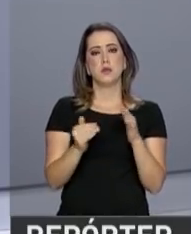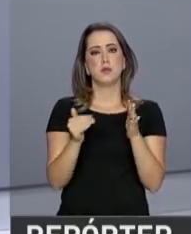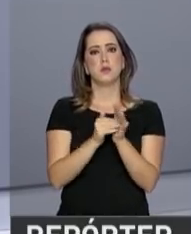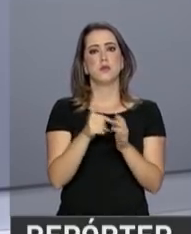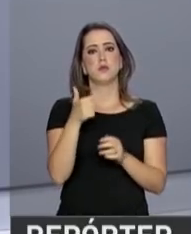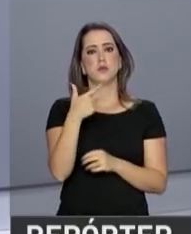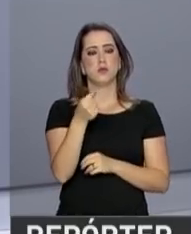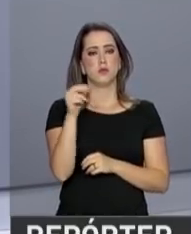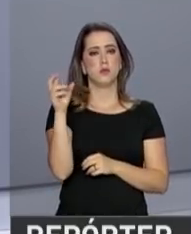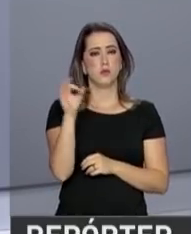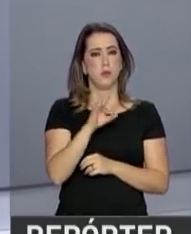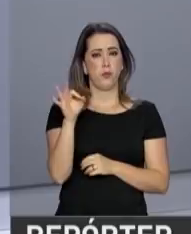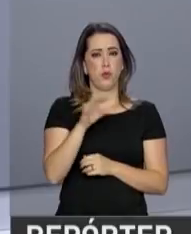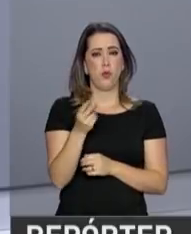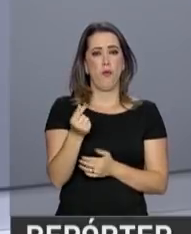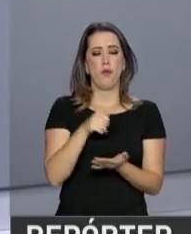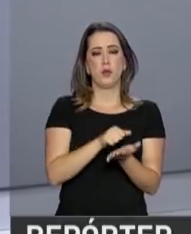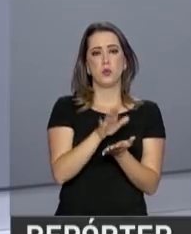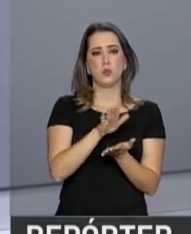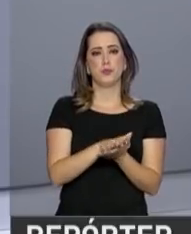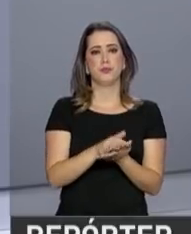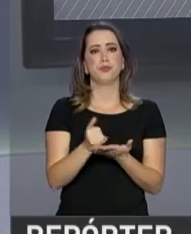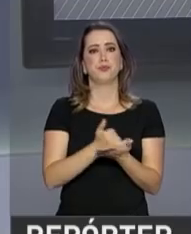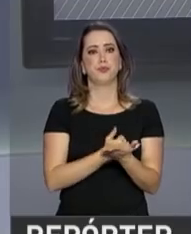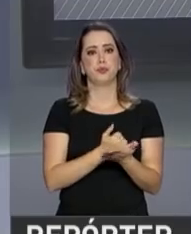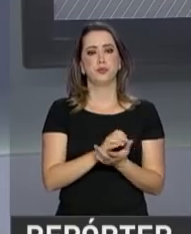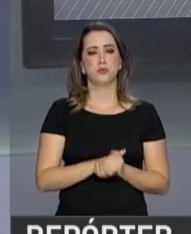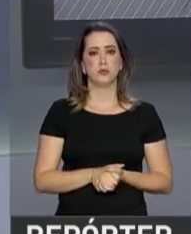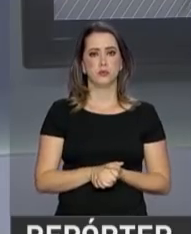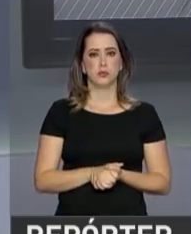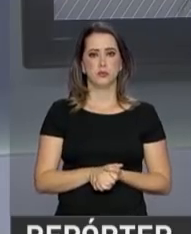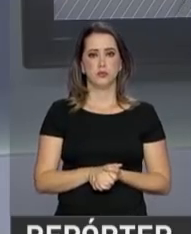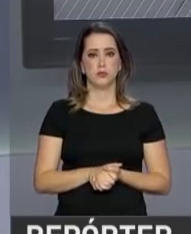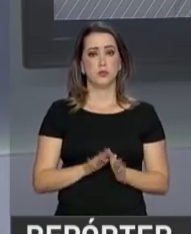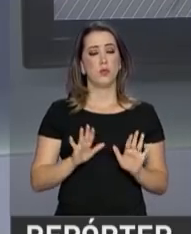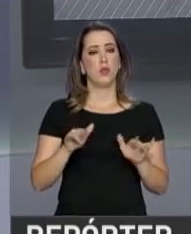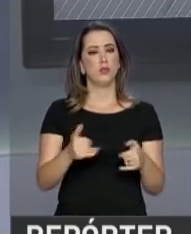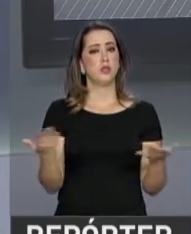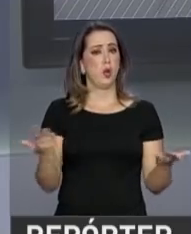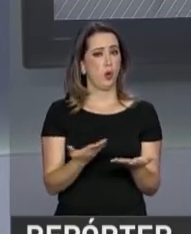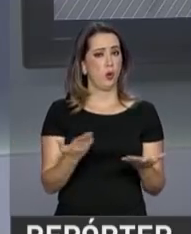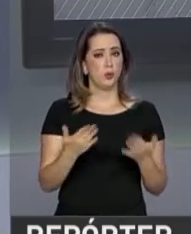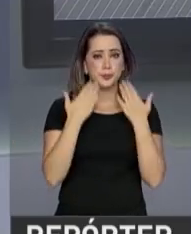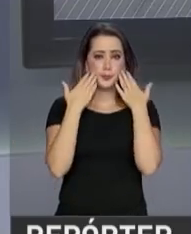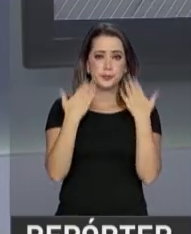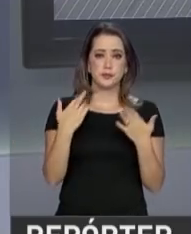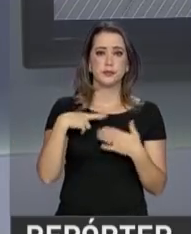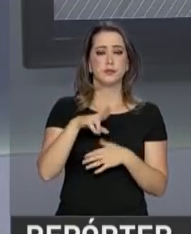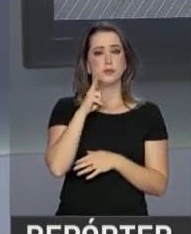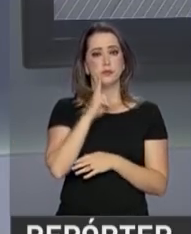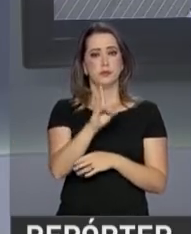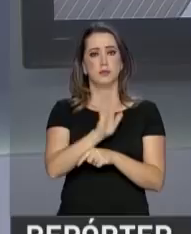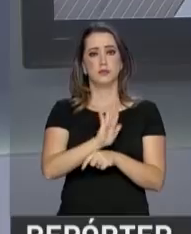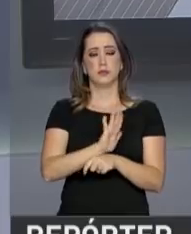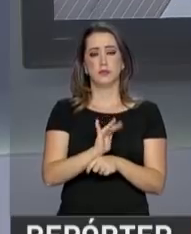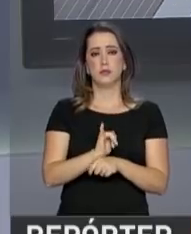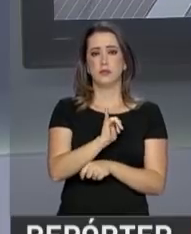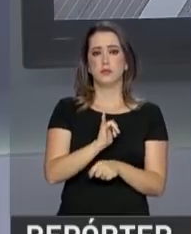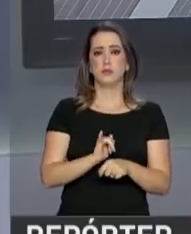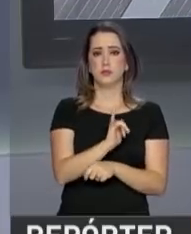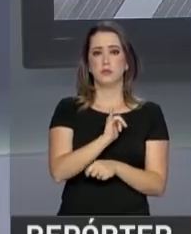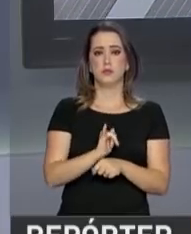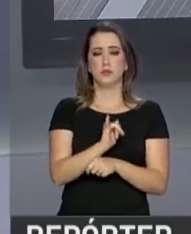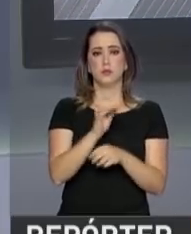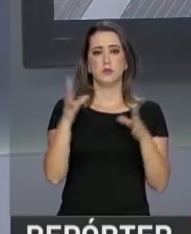e máxima de 20% do imposto devido. E termina agora essa edição do Repórter NBR. Você pode rever as nossas